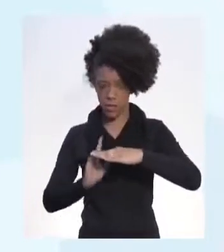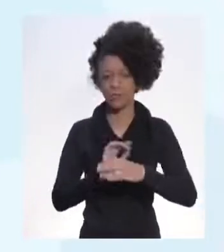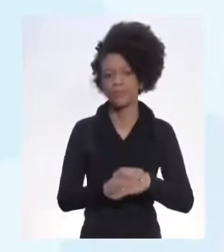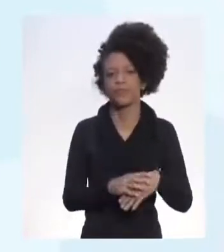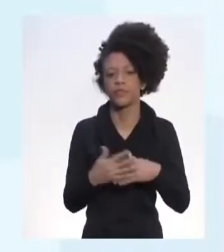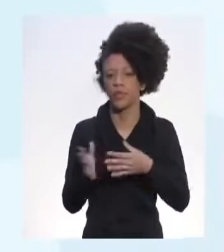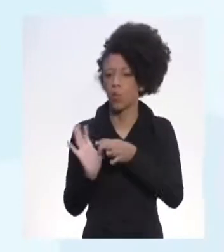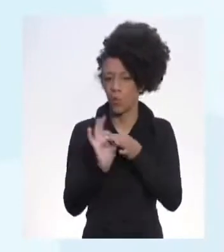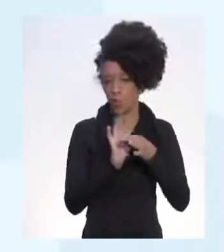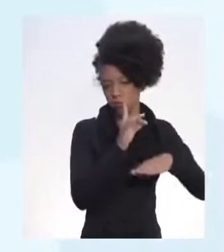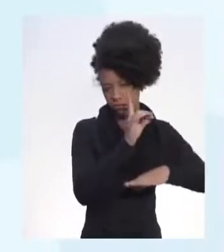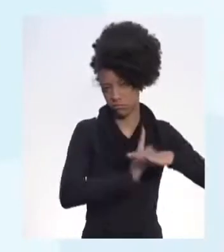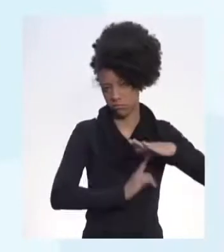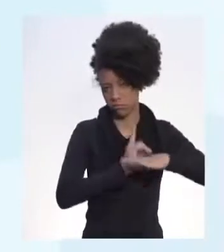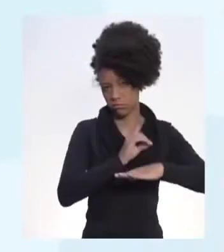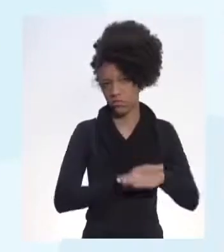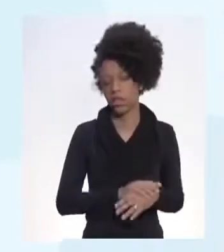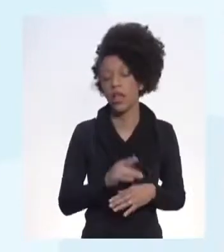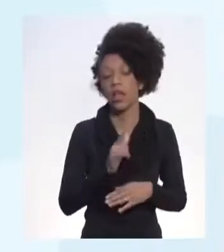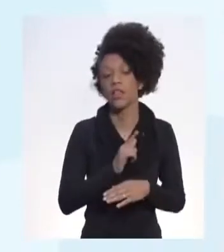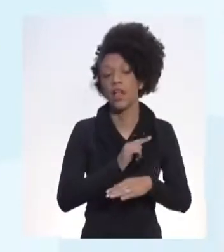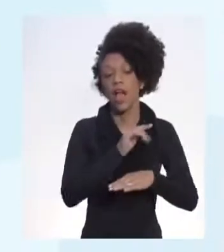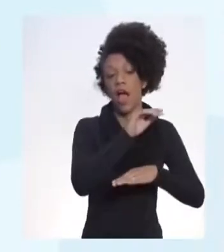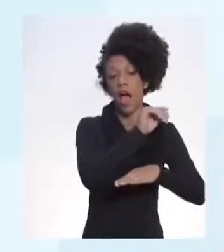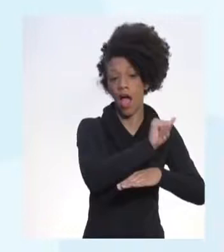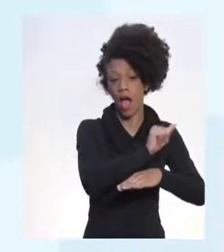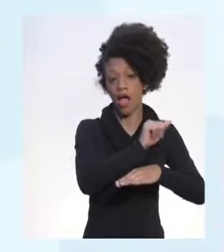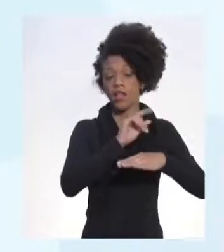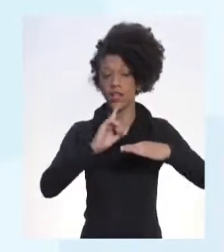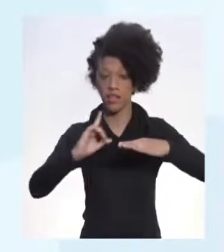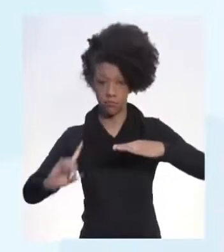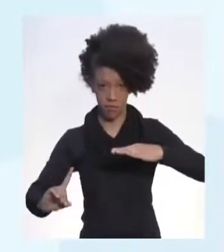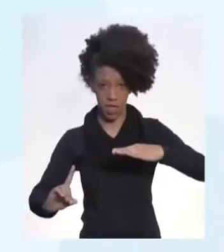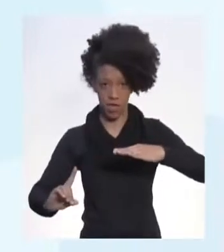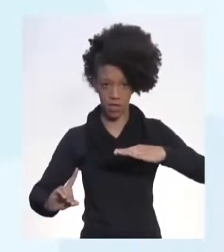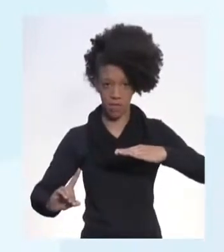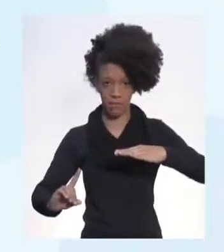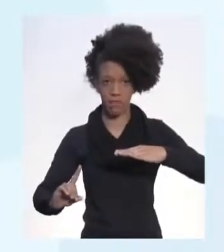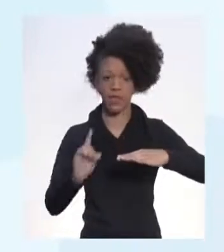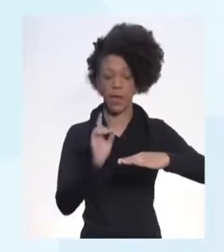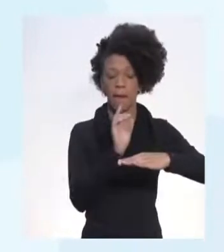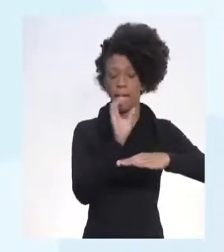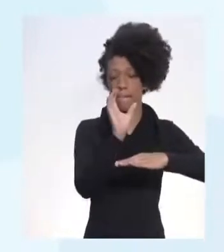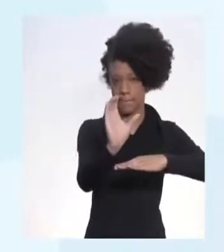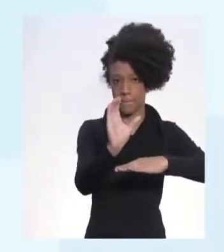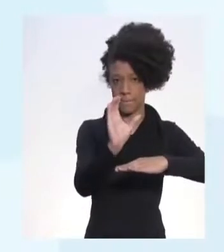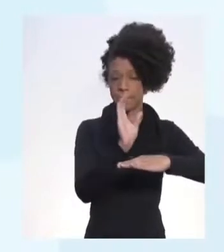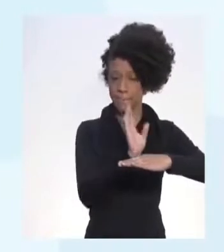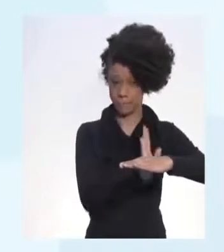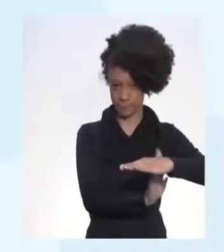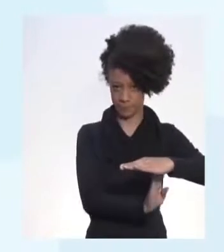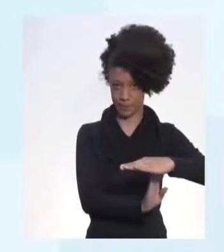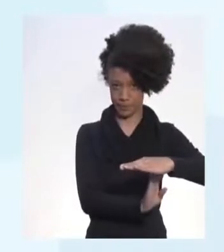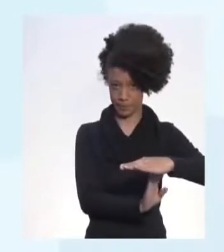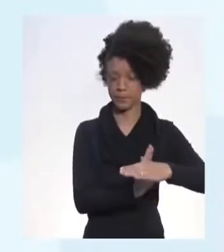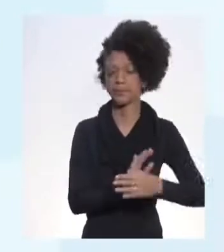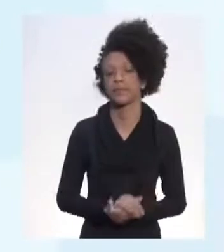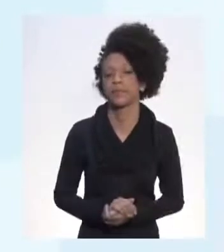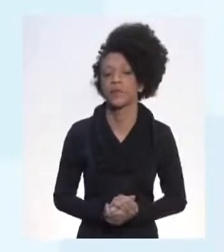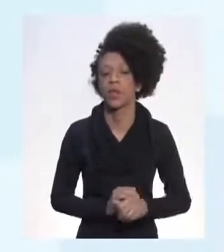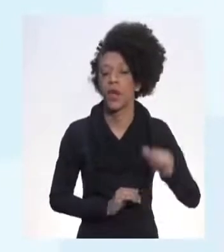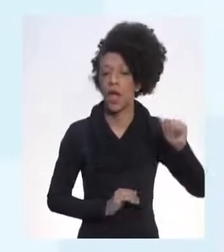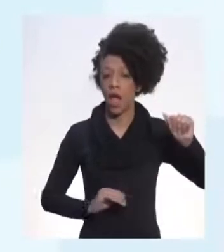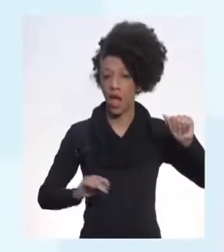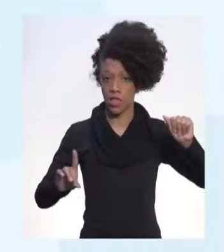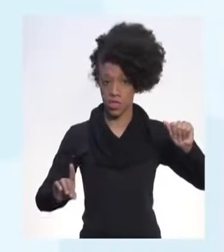das frações, eu tenho como A e D como os extremos, e eu tenho como B e C como meios. Se